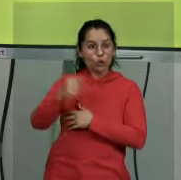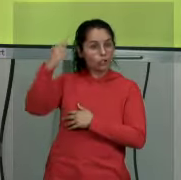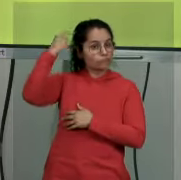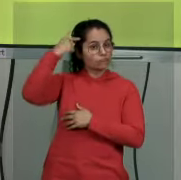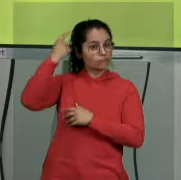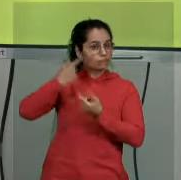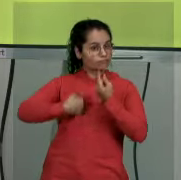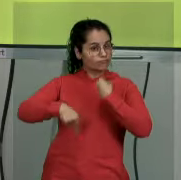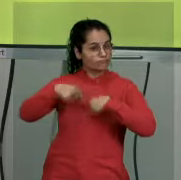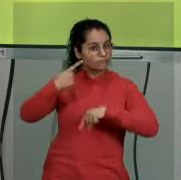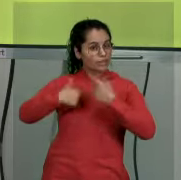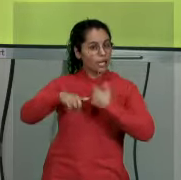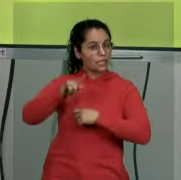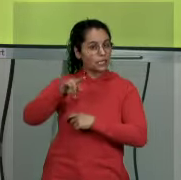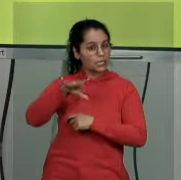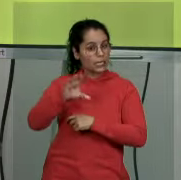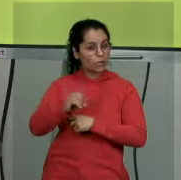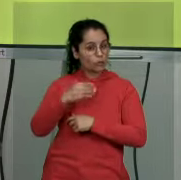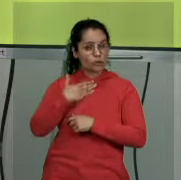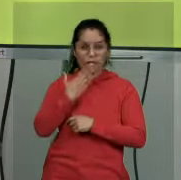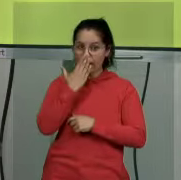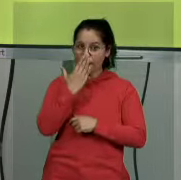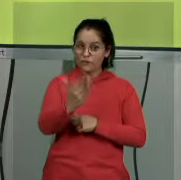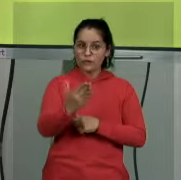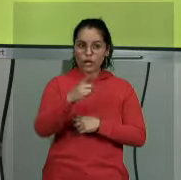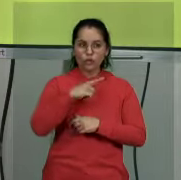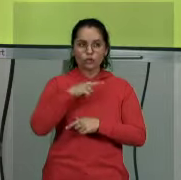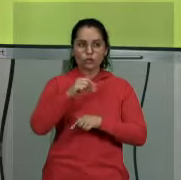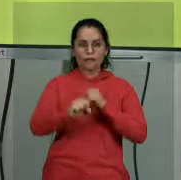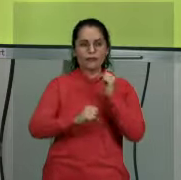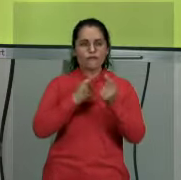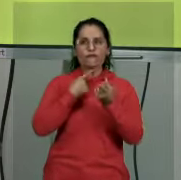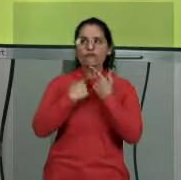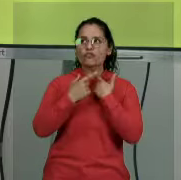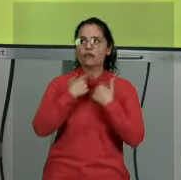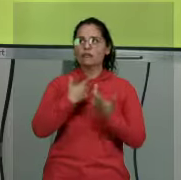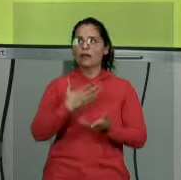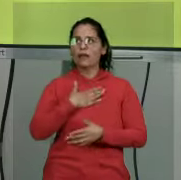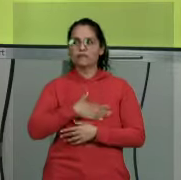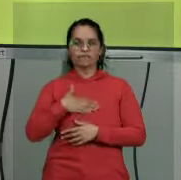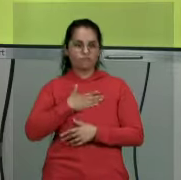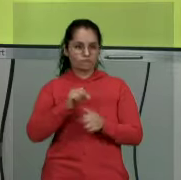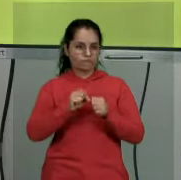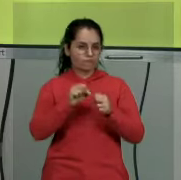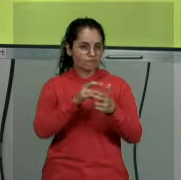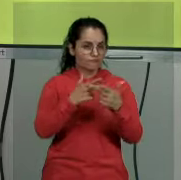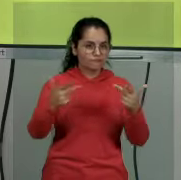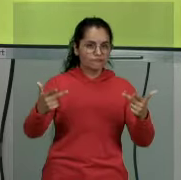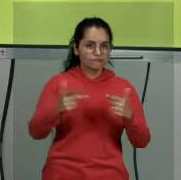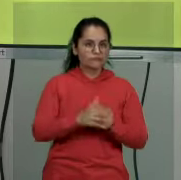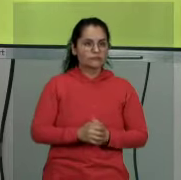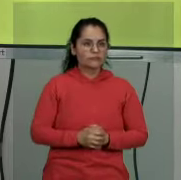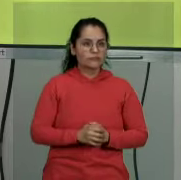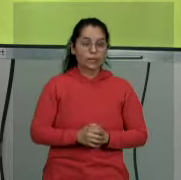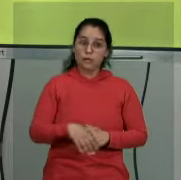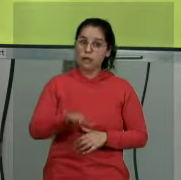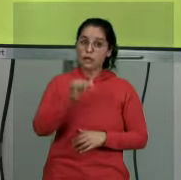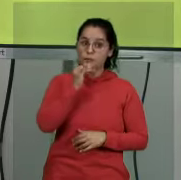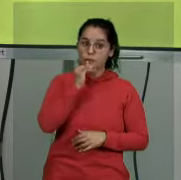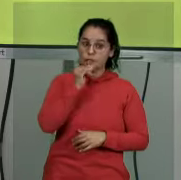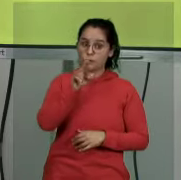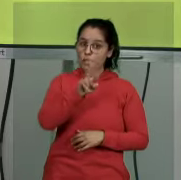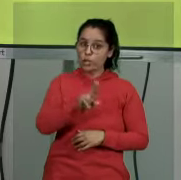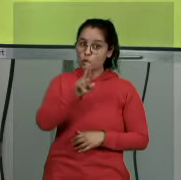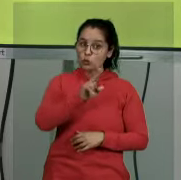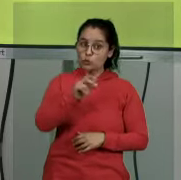límbico está à frente, né? Que é o que te dá a vontade, o prazer de fazer as coisas. E no caso do usuário